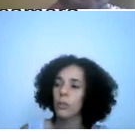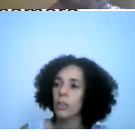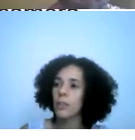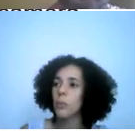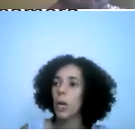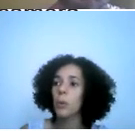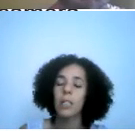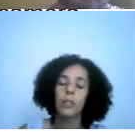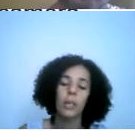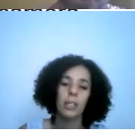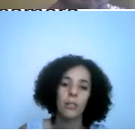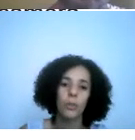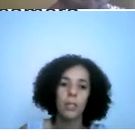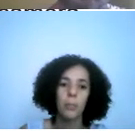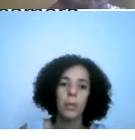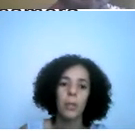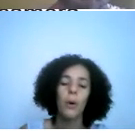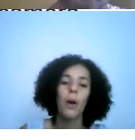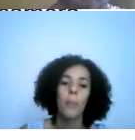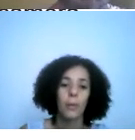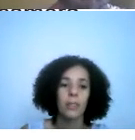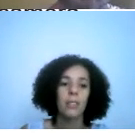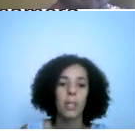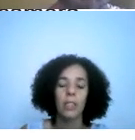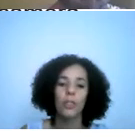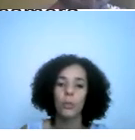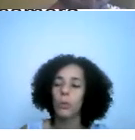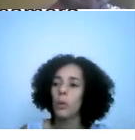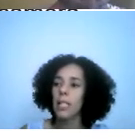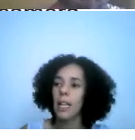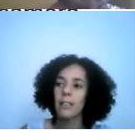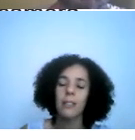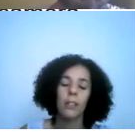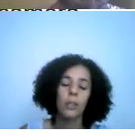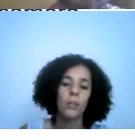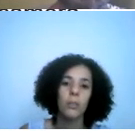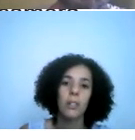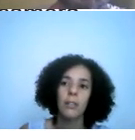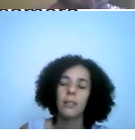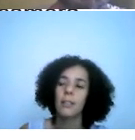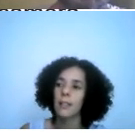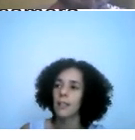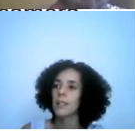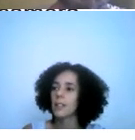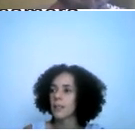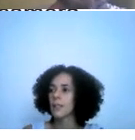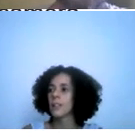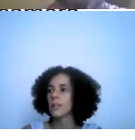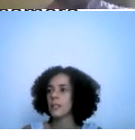de unidade de conservação, que é o Guia de Orientações de ICMBio, para fazer esse manejo, esse controle delas dentro das UCs.